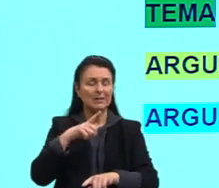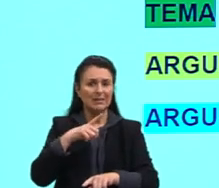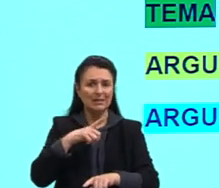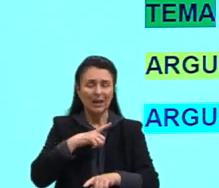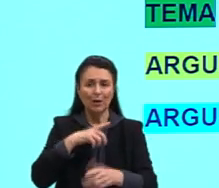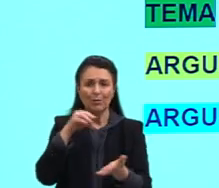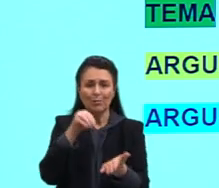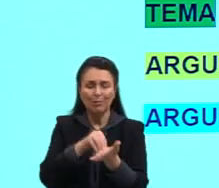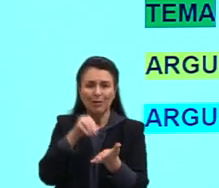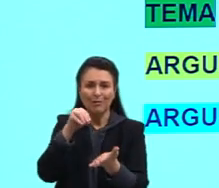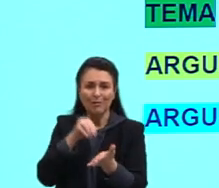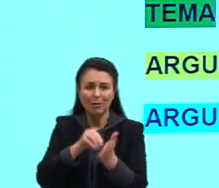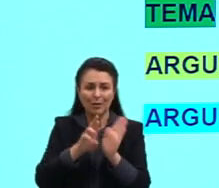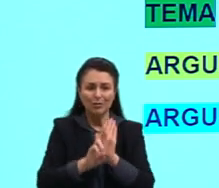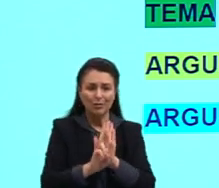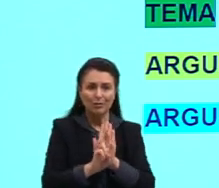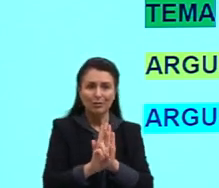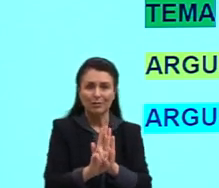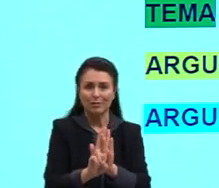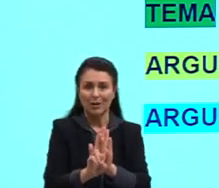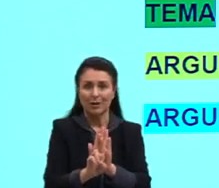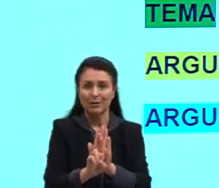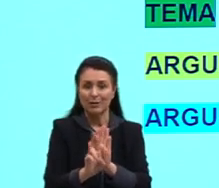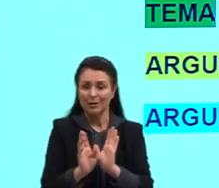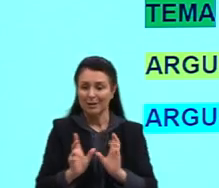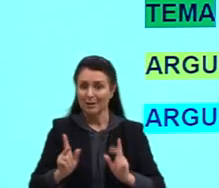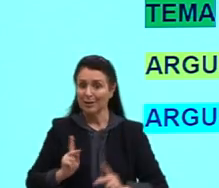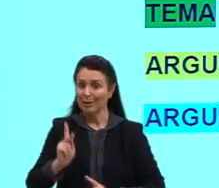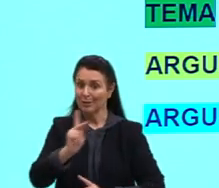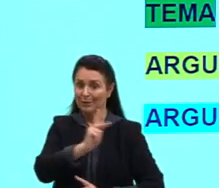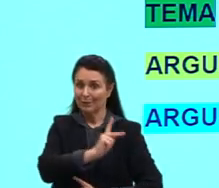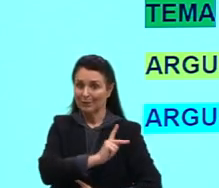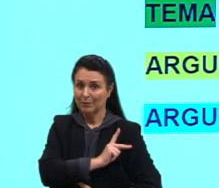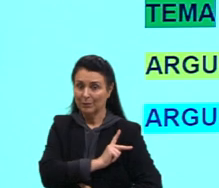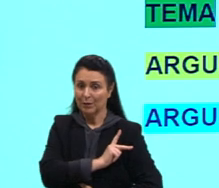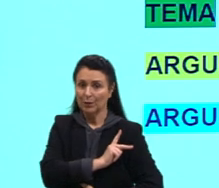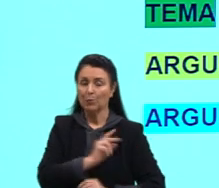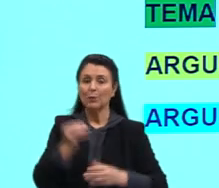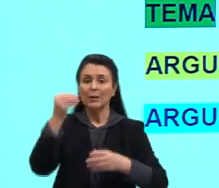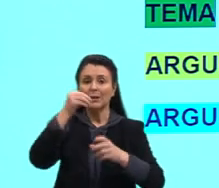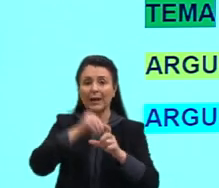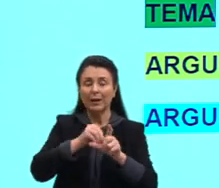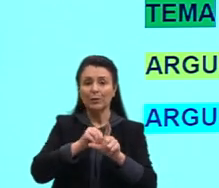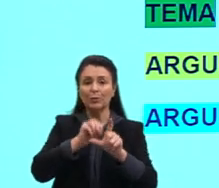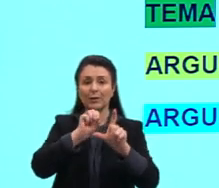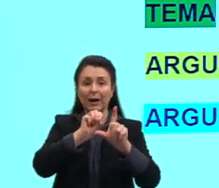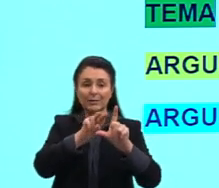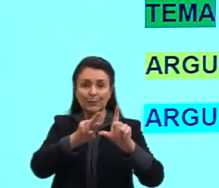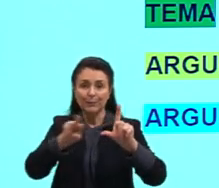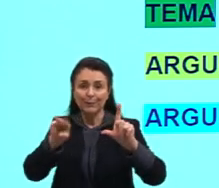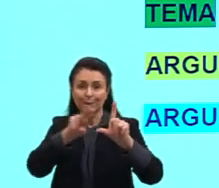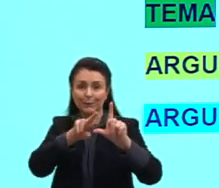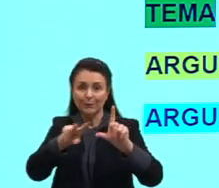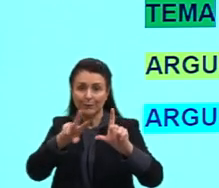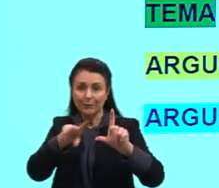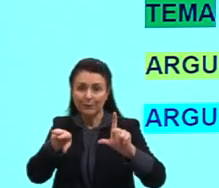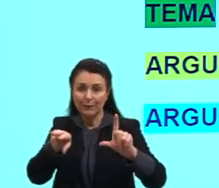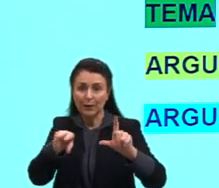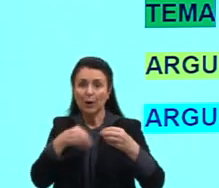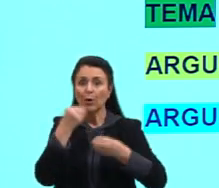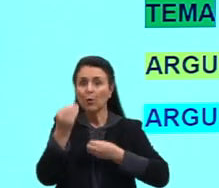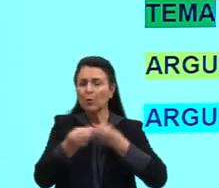carência de representatividade desse grupo nas mídias Como foi construída essa introdução